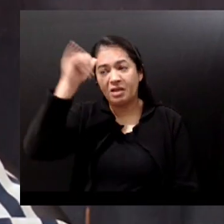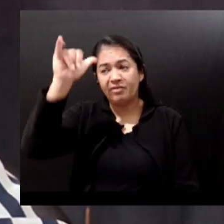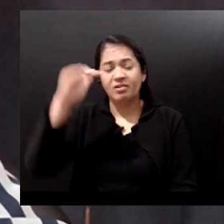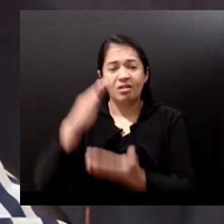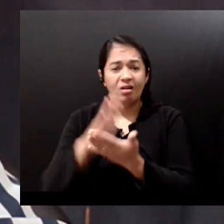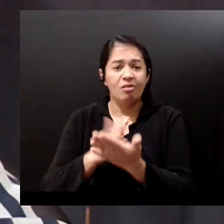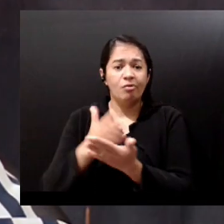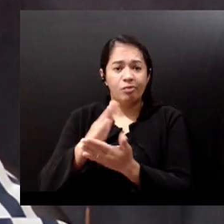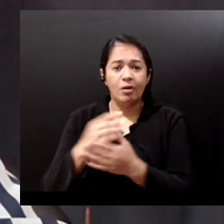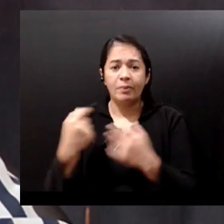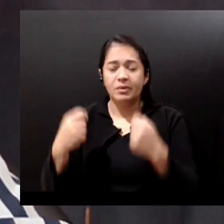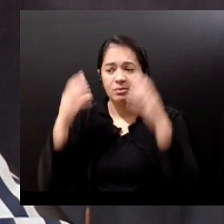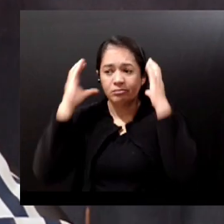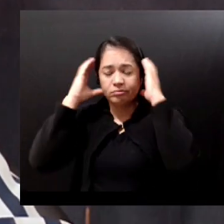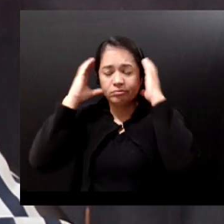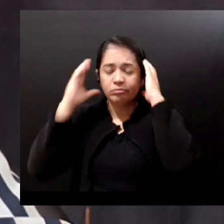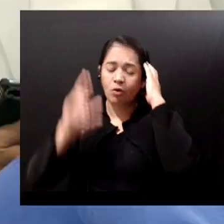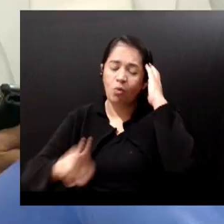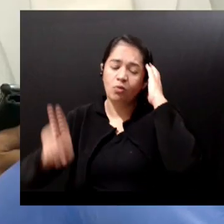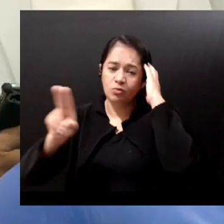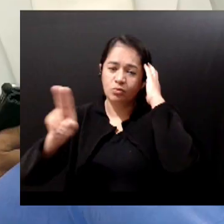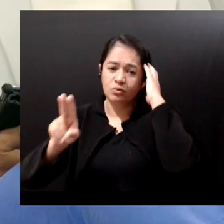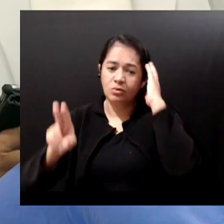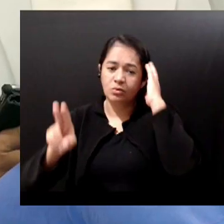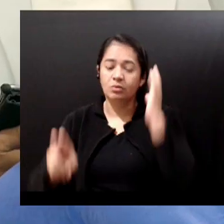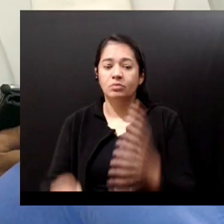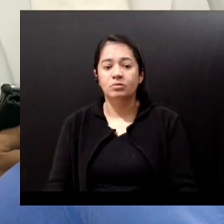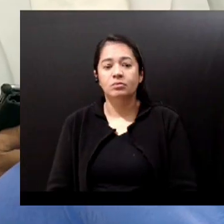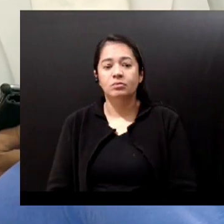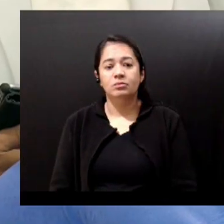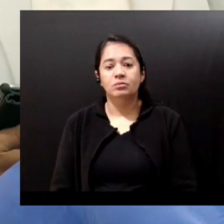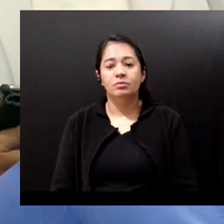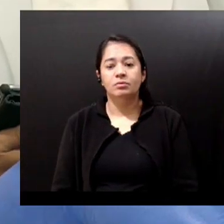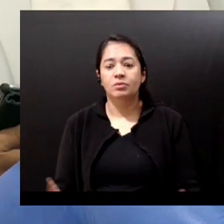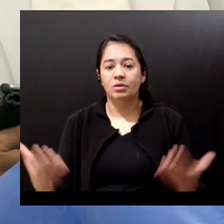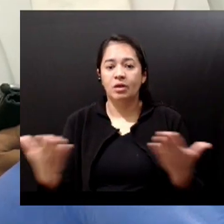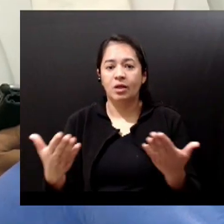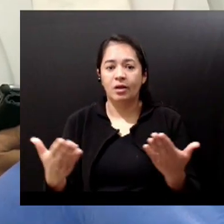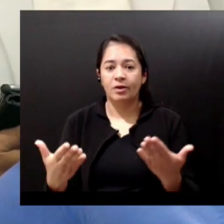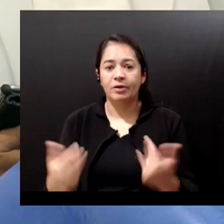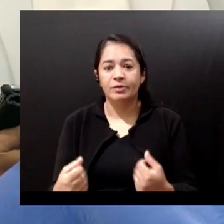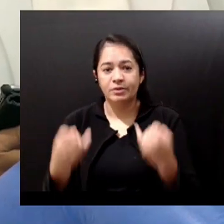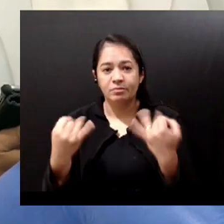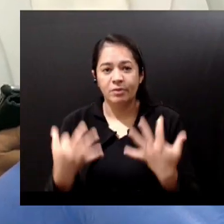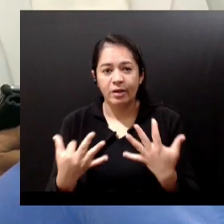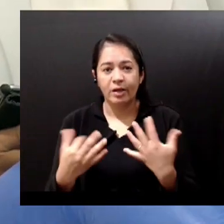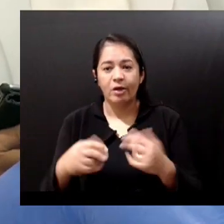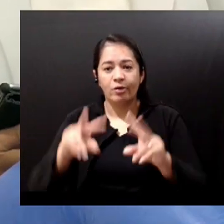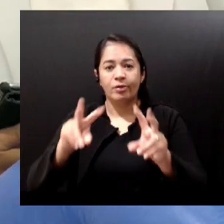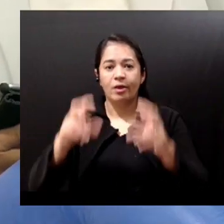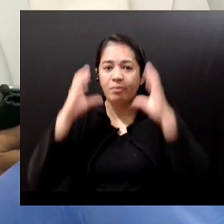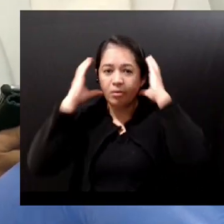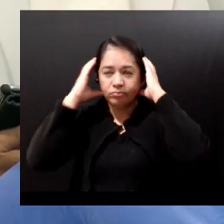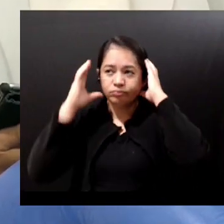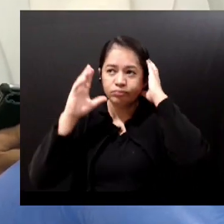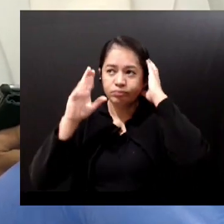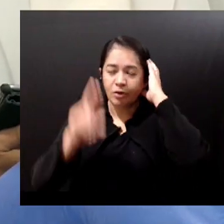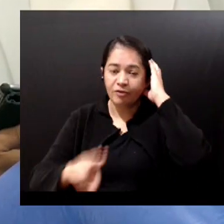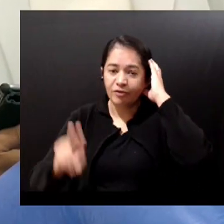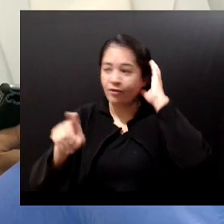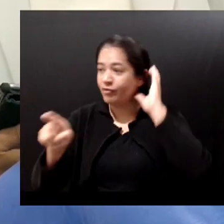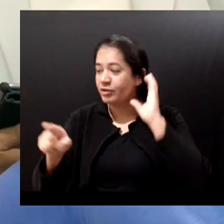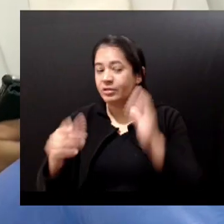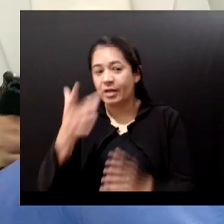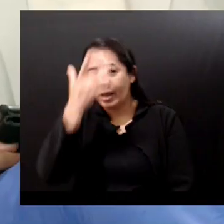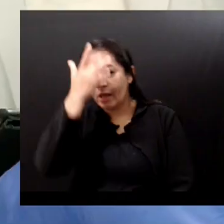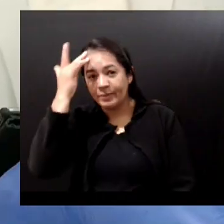sempre pensando desse Muito lado. bem. Agora vamos lá, falando de fone de ouvido e de você, uma pessoa que trabalha com imagem, né? Qual que é a